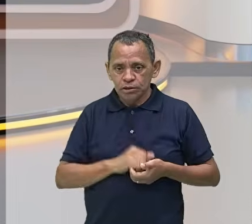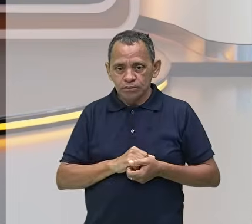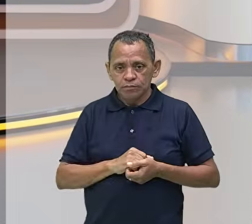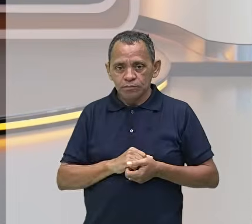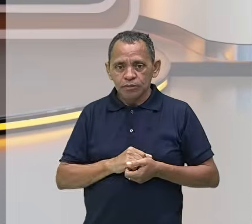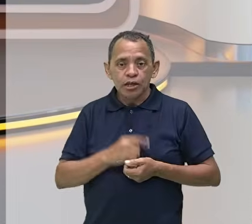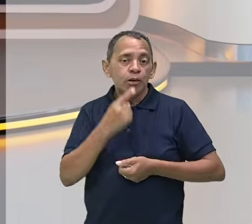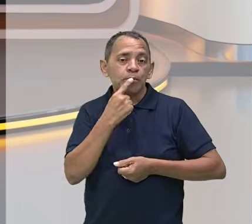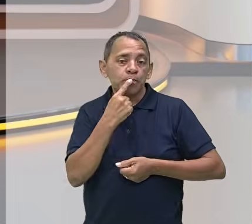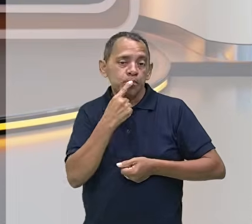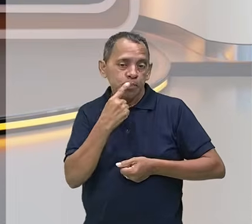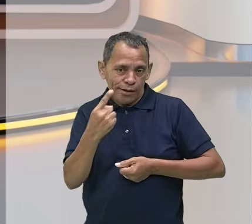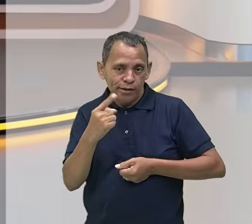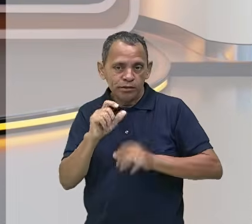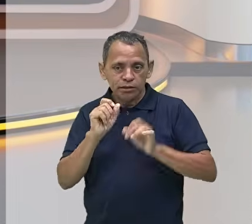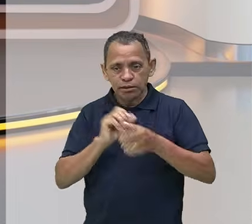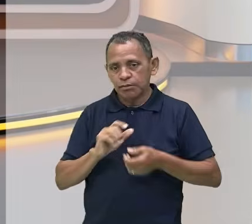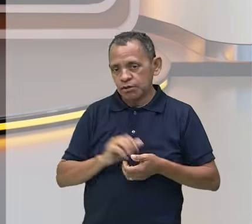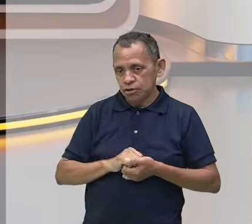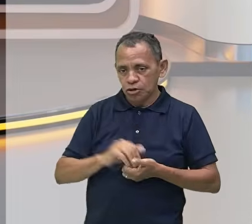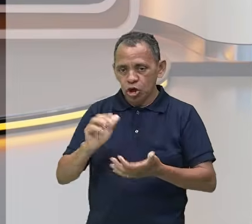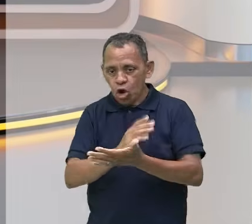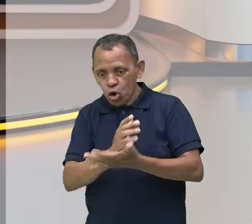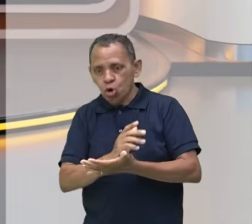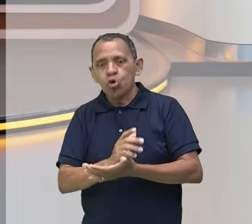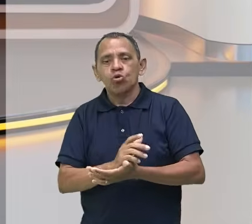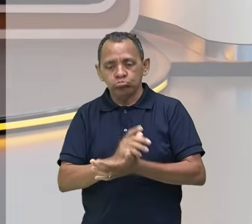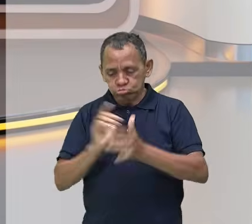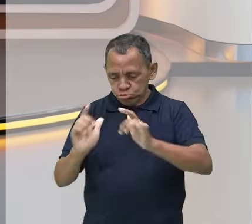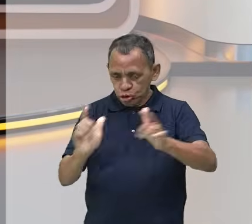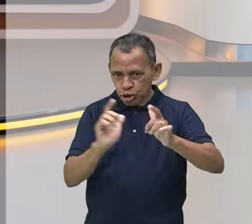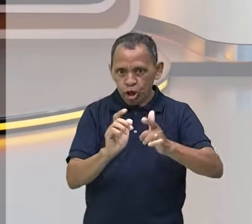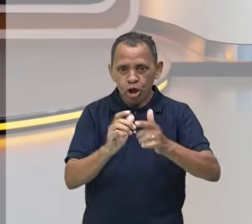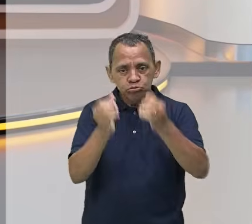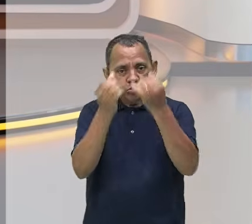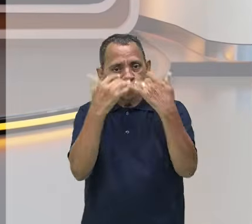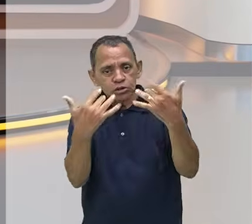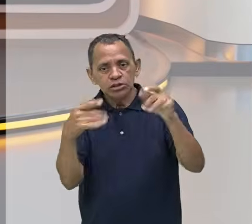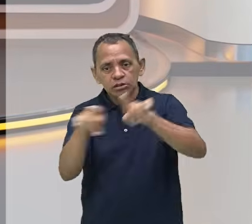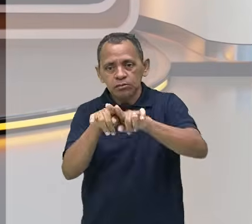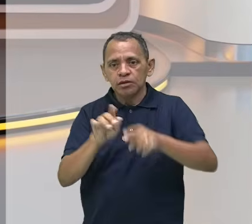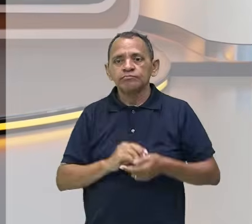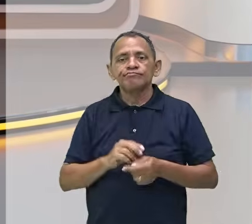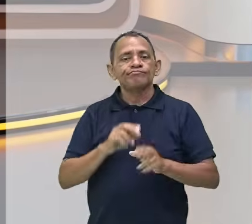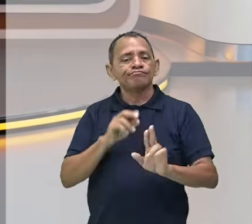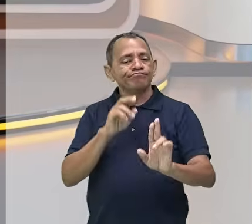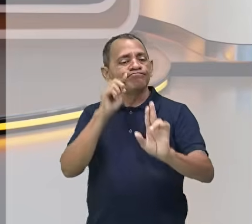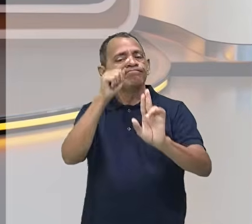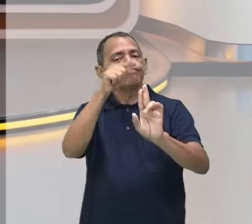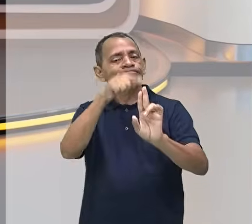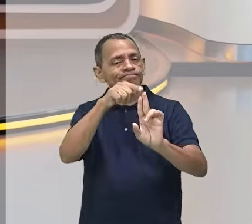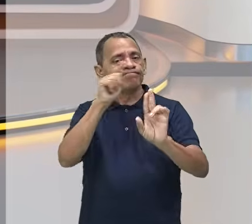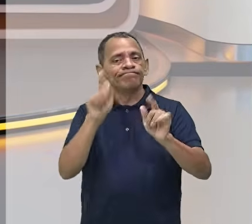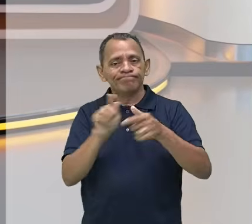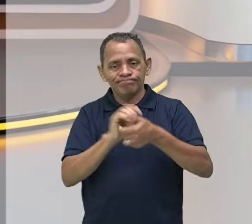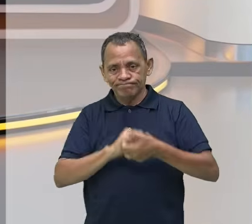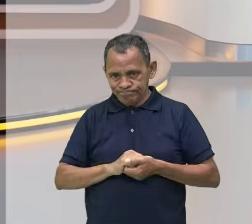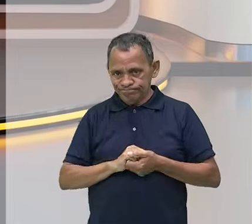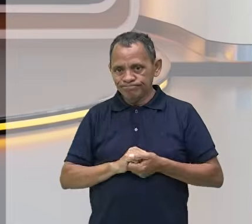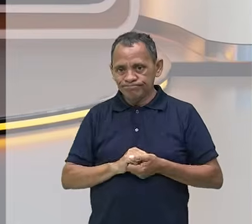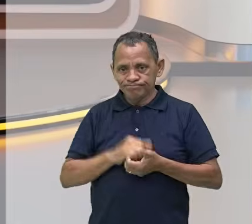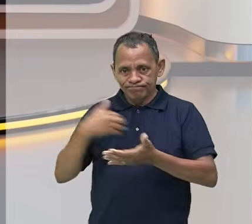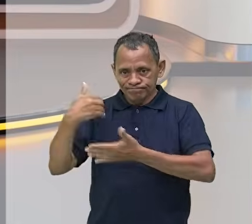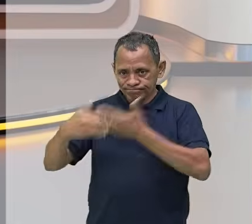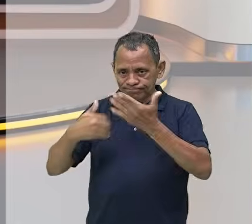um determinado local que realmente vai chamar a atenção. Então, o ponto de referência ele também ajuda nesse processo de orientação e